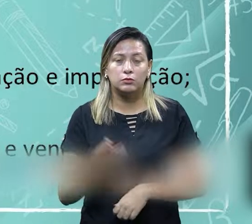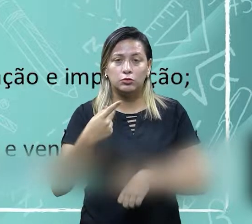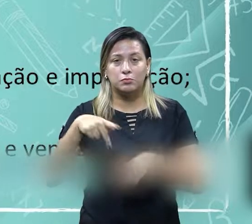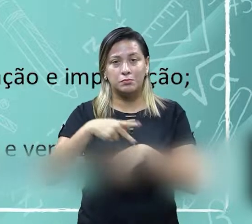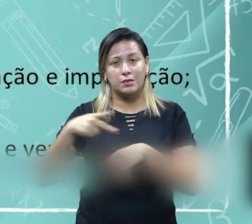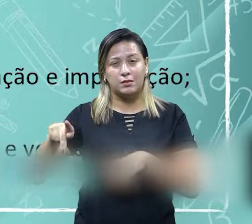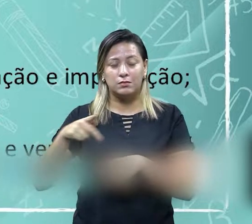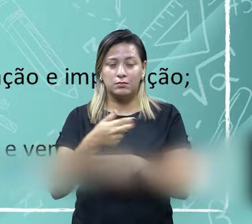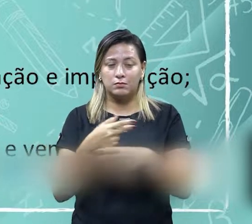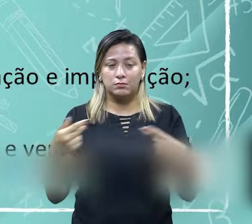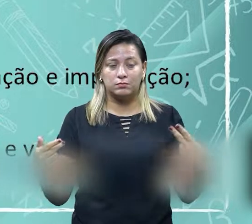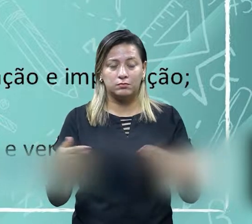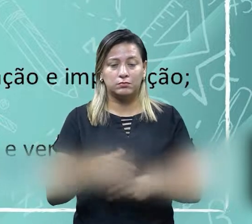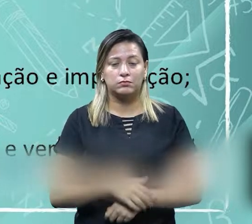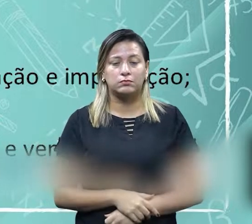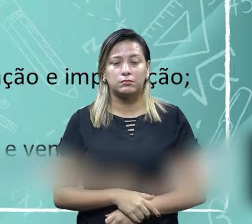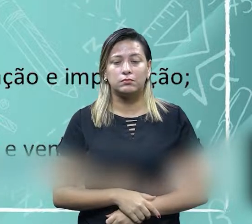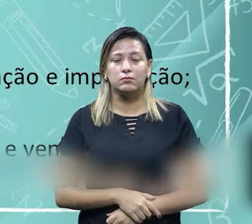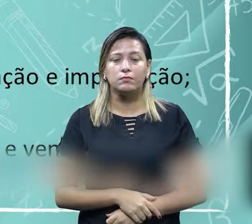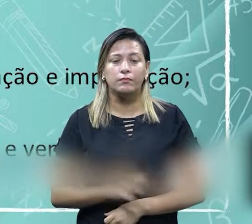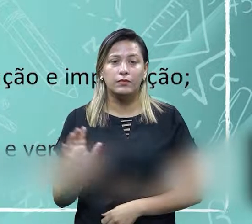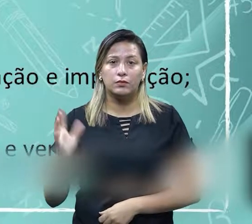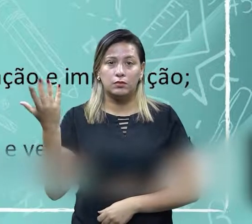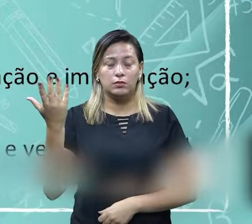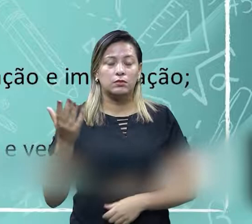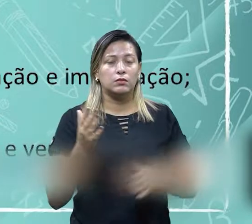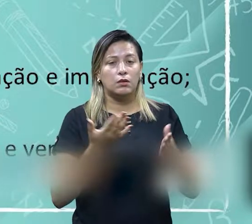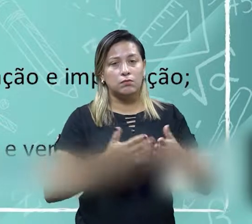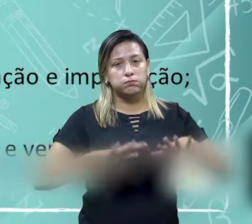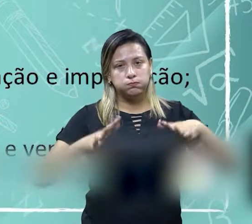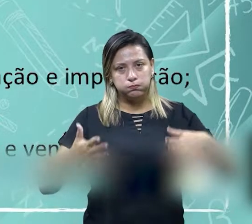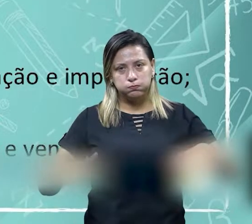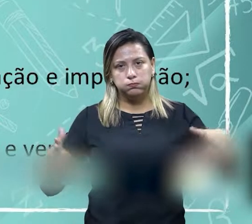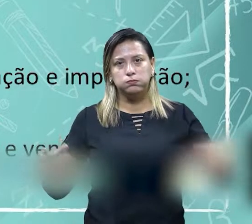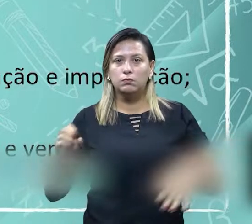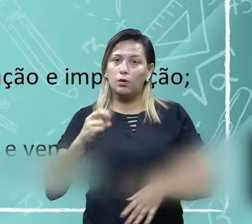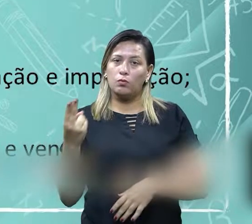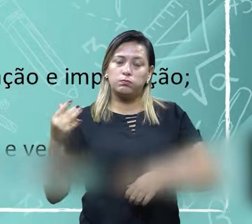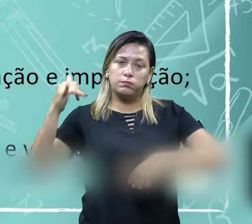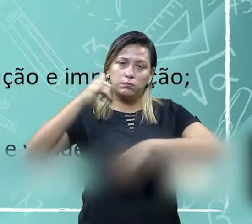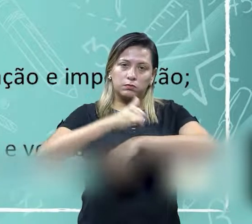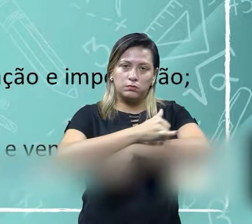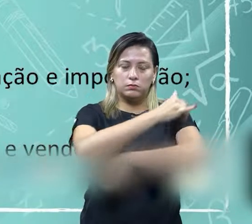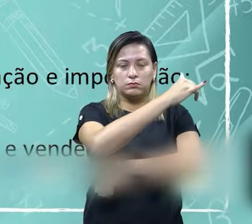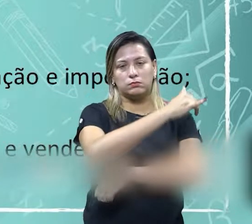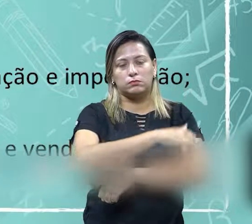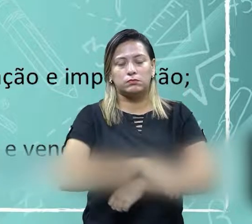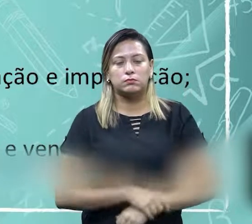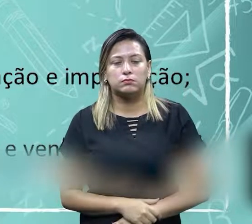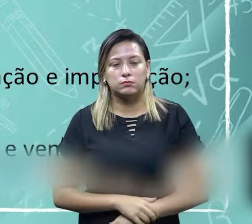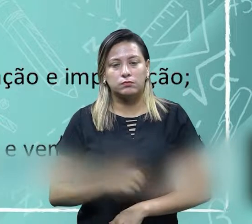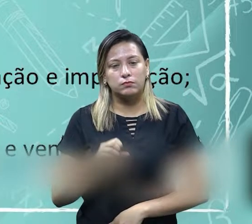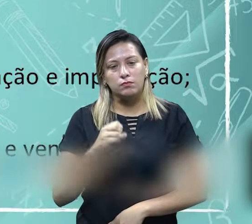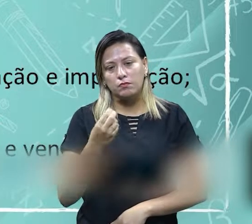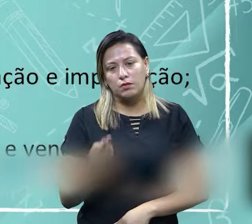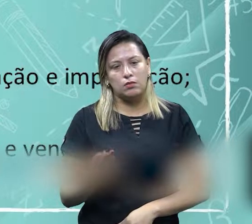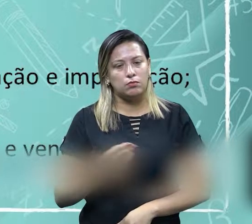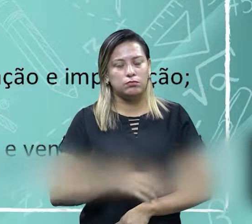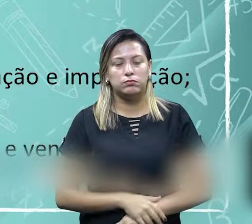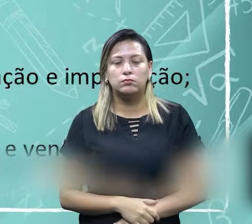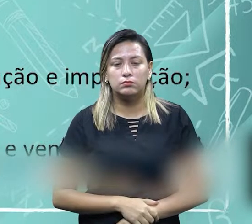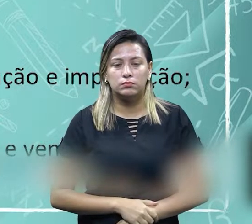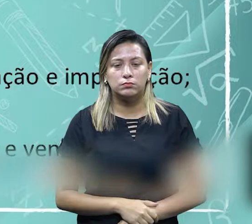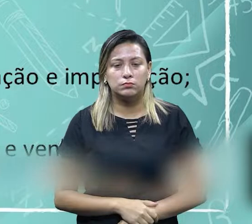países. E esse frete pode acontecer de forma marítima, de forma viária, de forma fluvial,